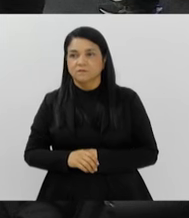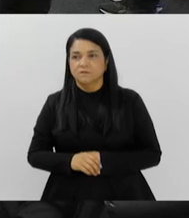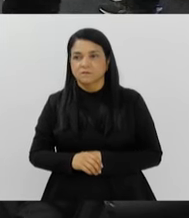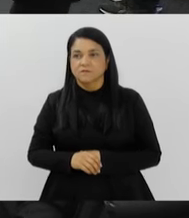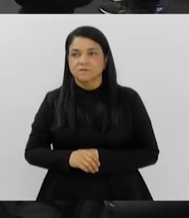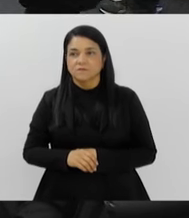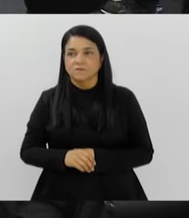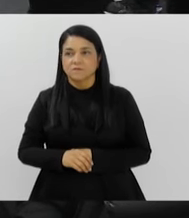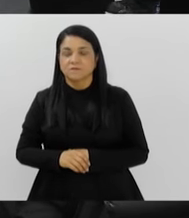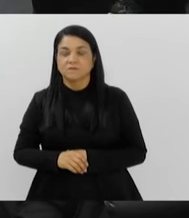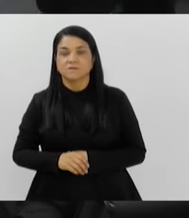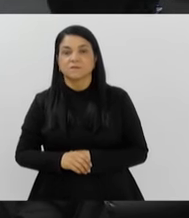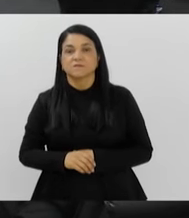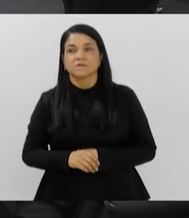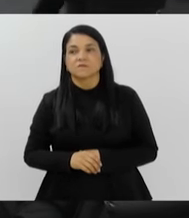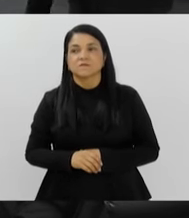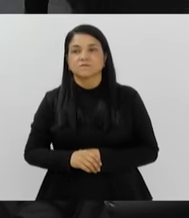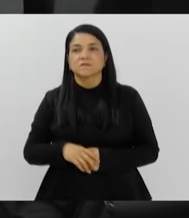Élica, deputada